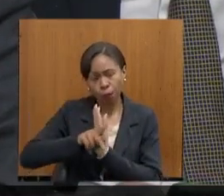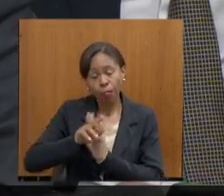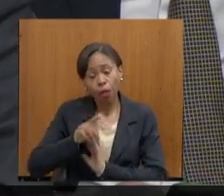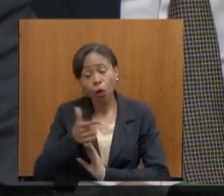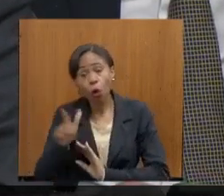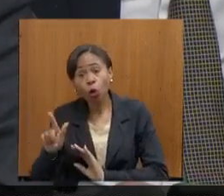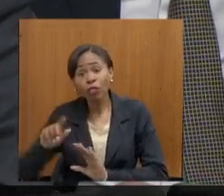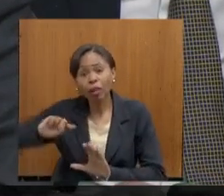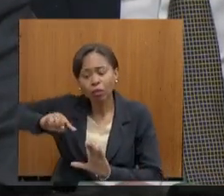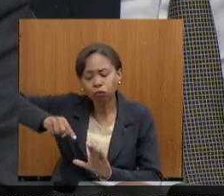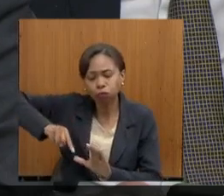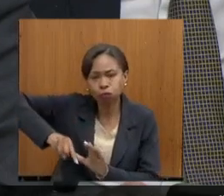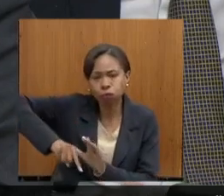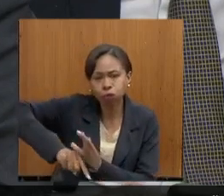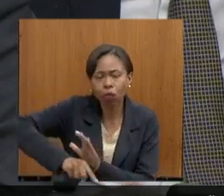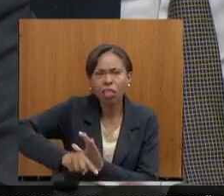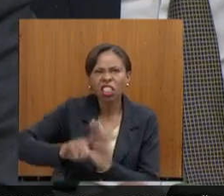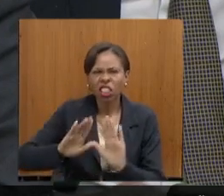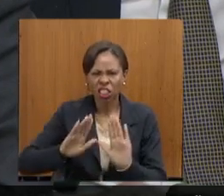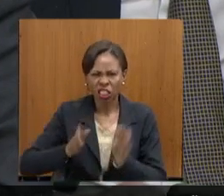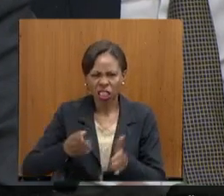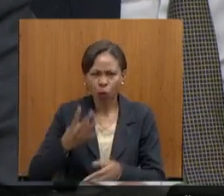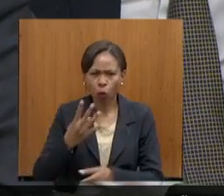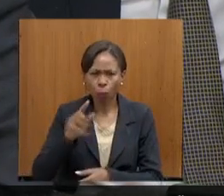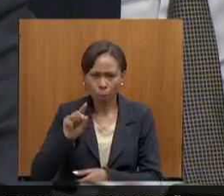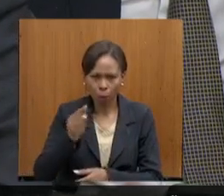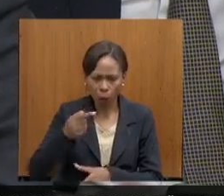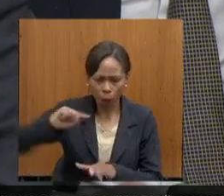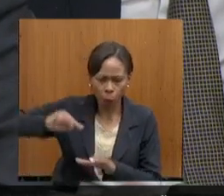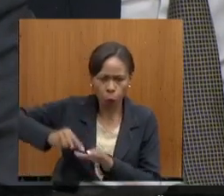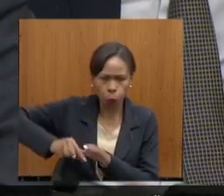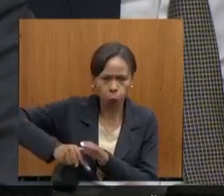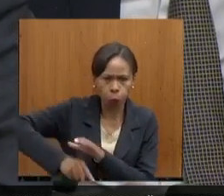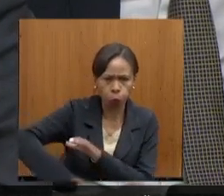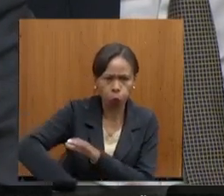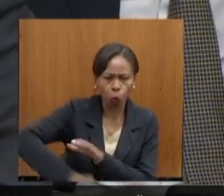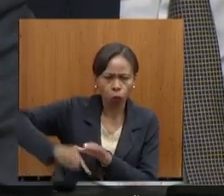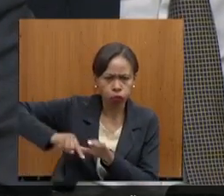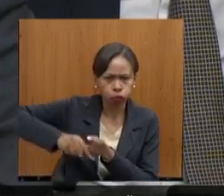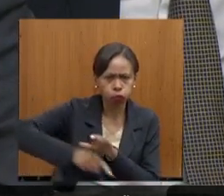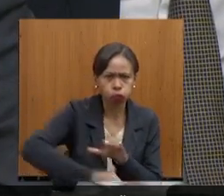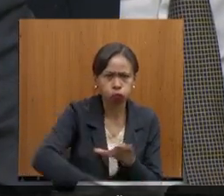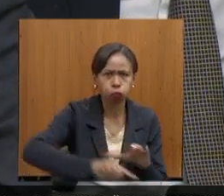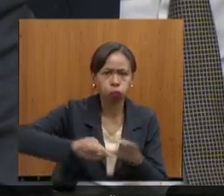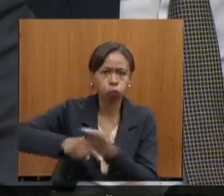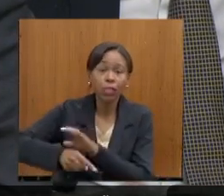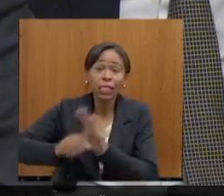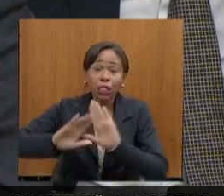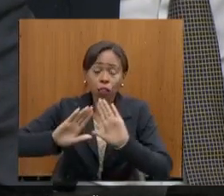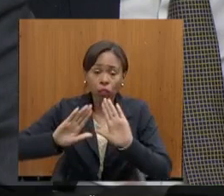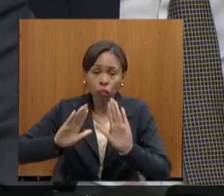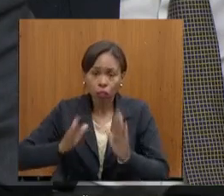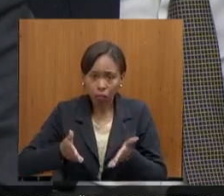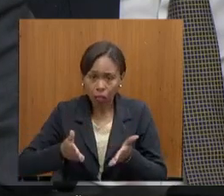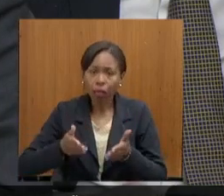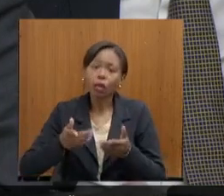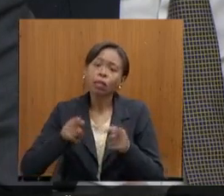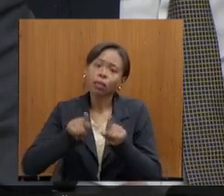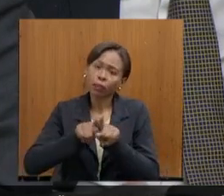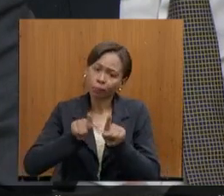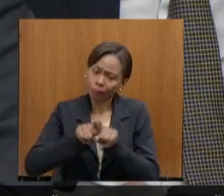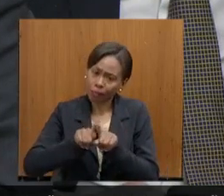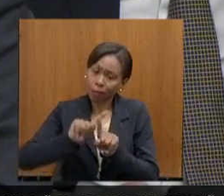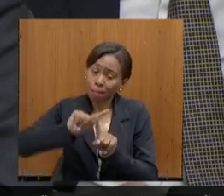energizados e já temos + de 4.000 perfurados que possam também colocar né através da energia